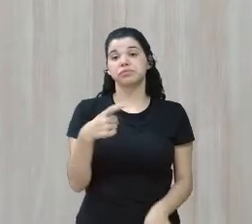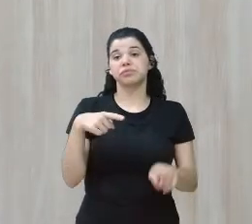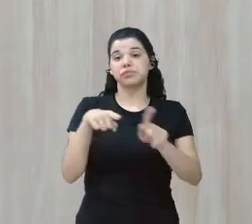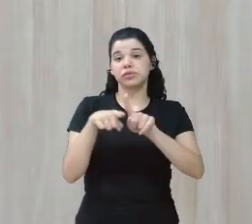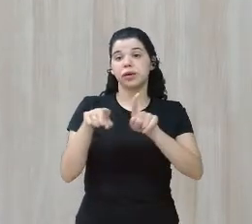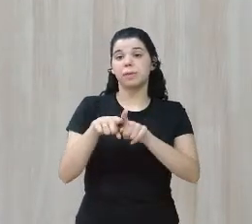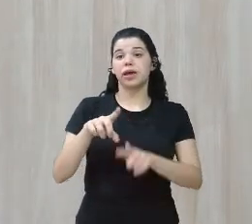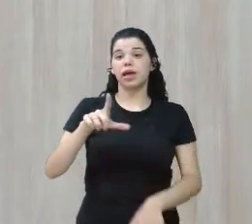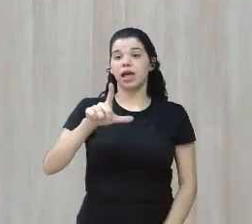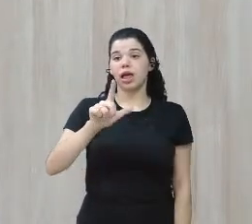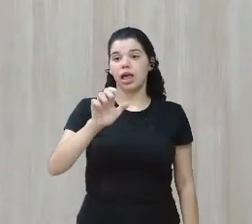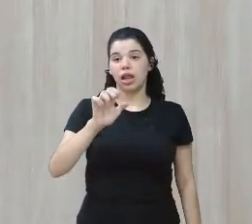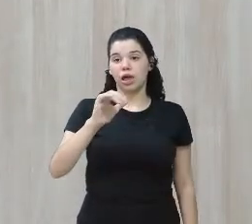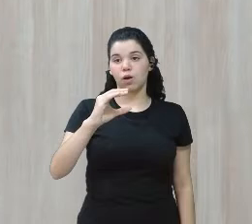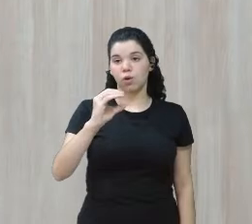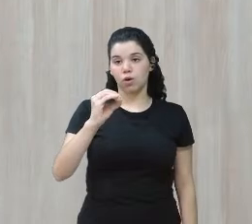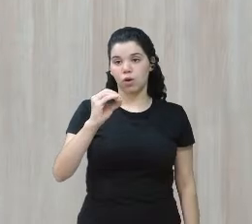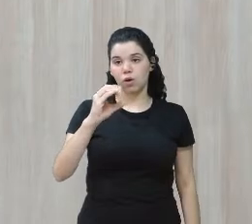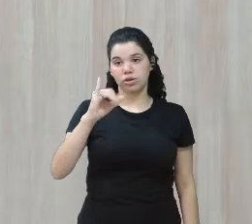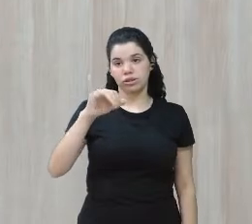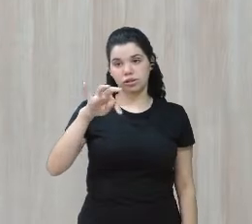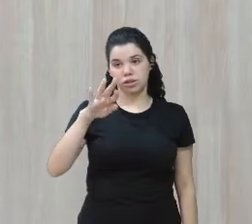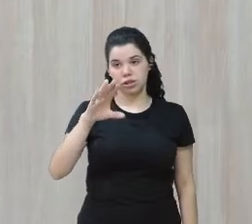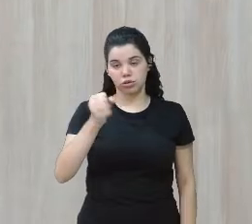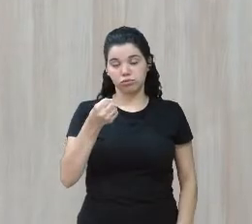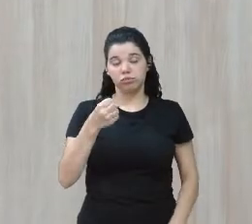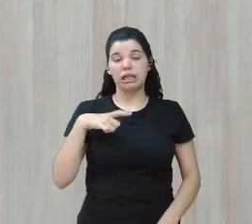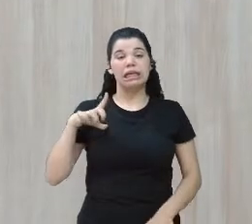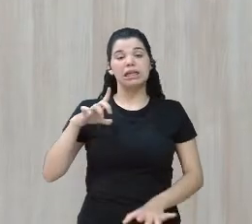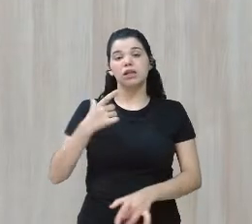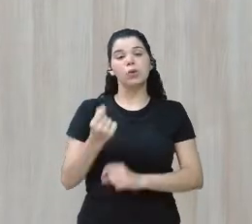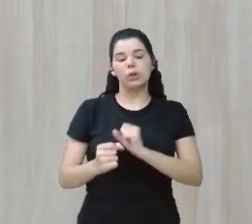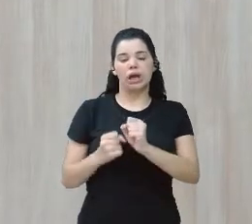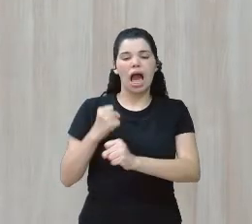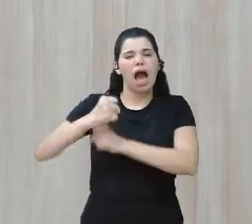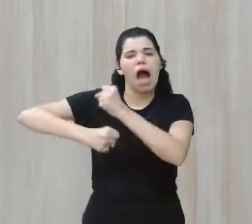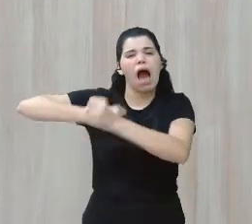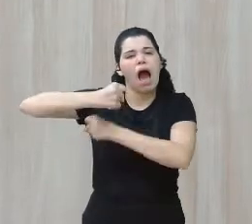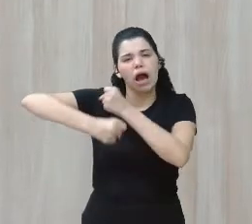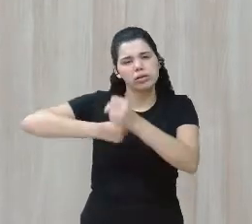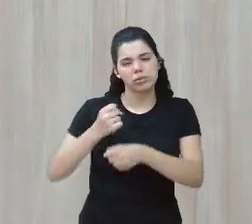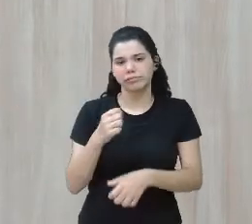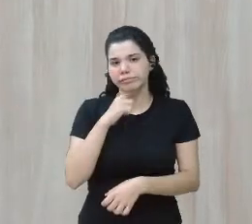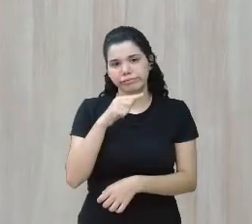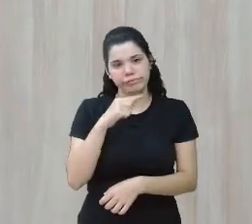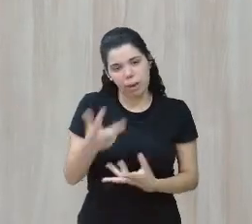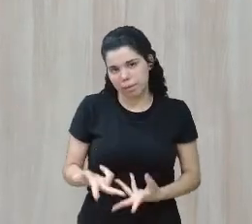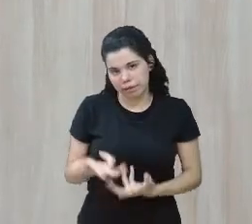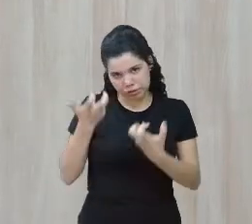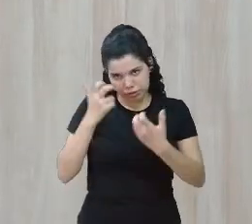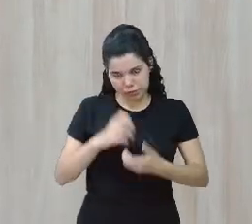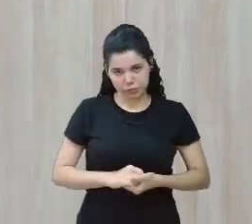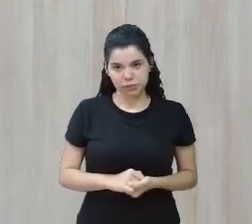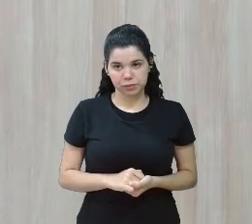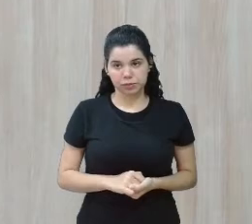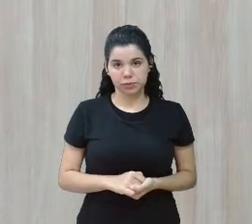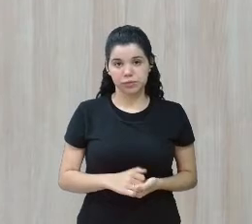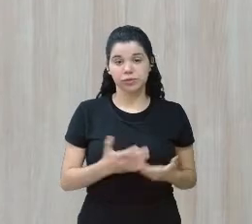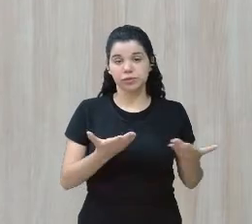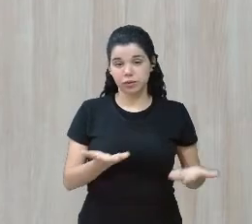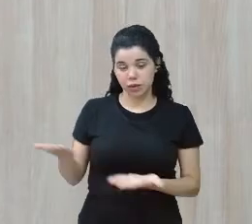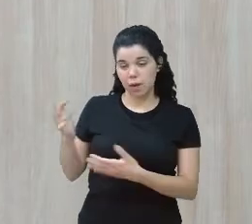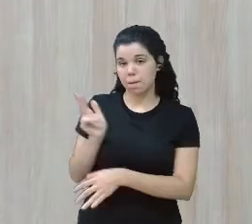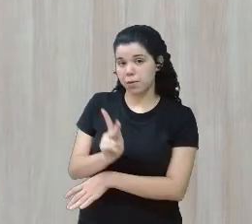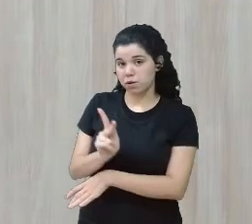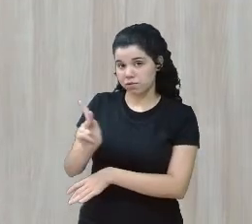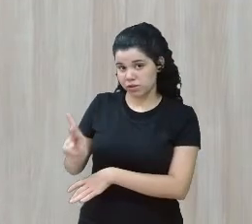período, às vezes, dura anos, dando esse exame, e às vezes ninguém percebe que é. E aqui eu trago a professora